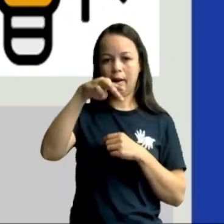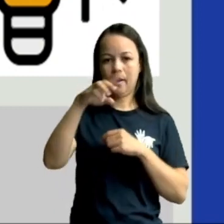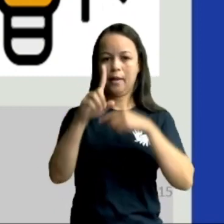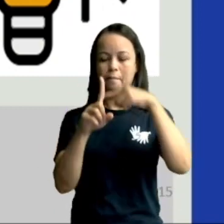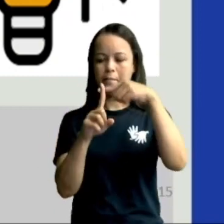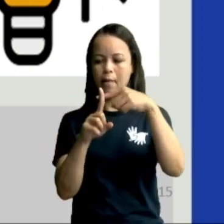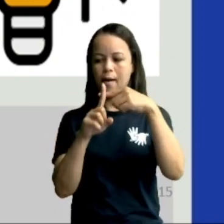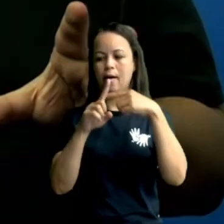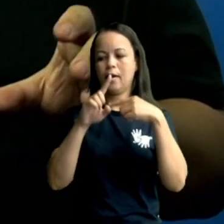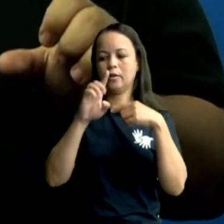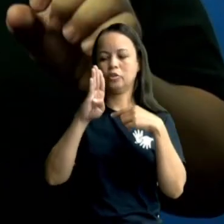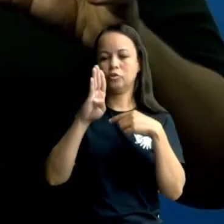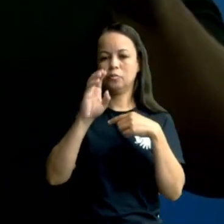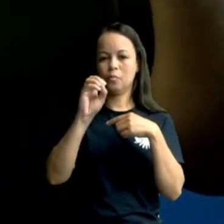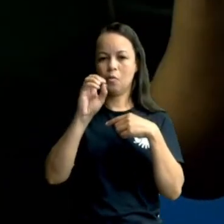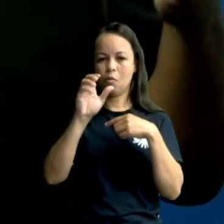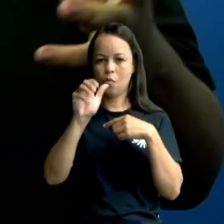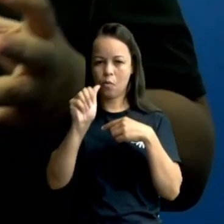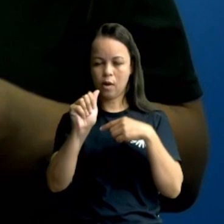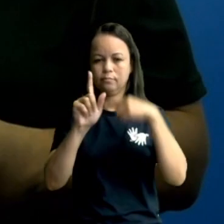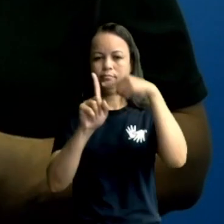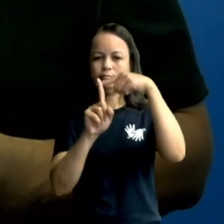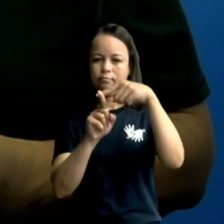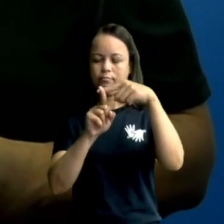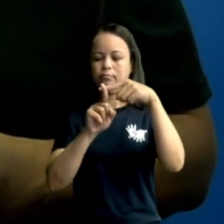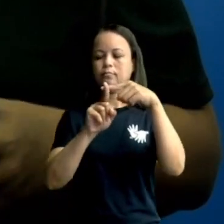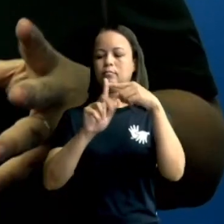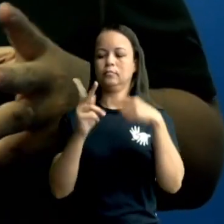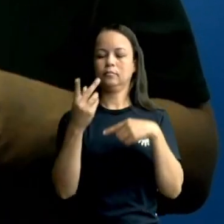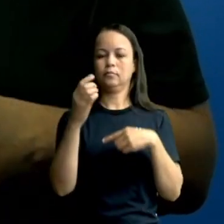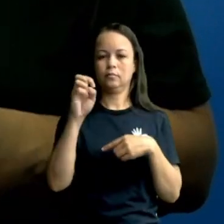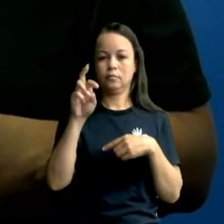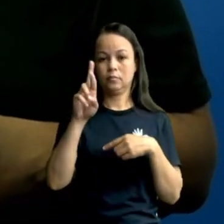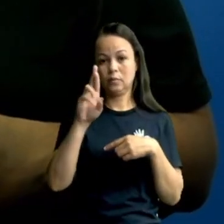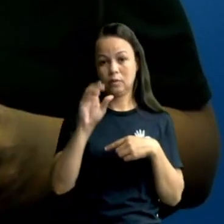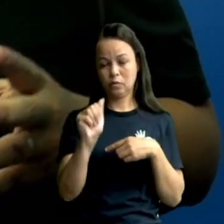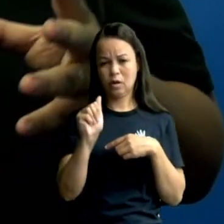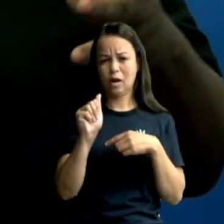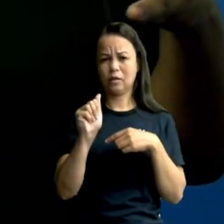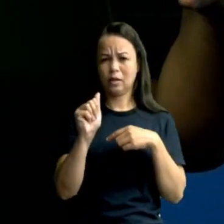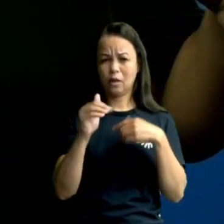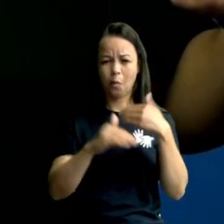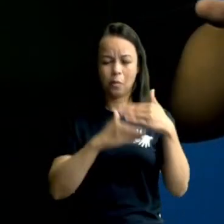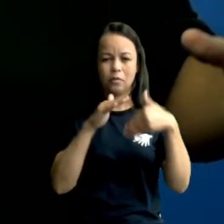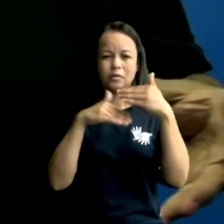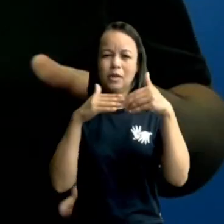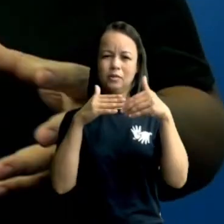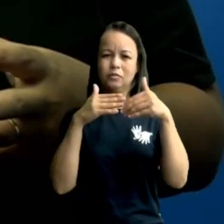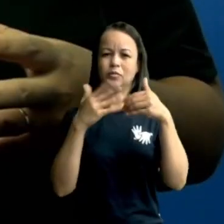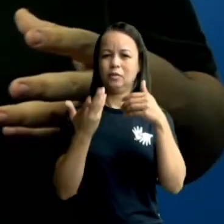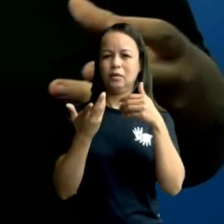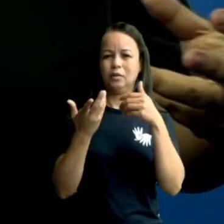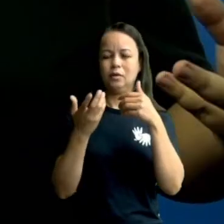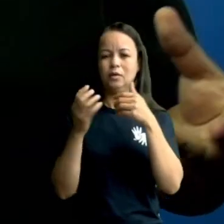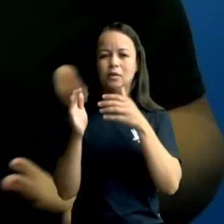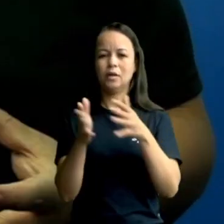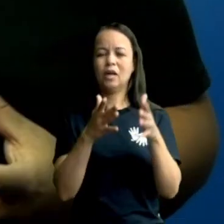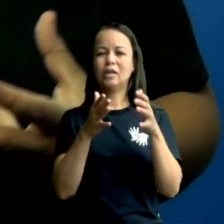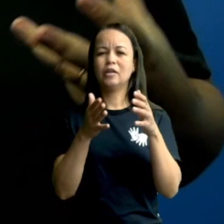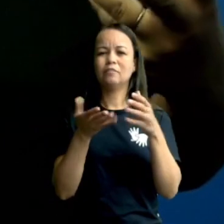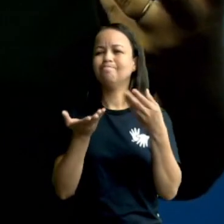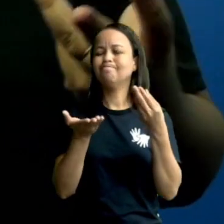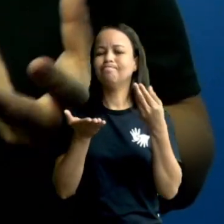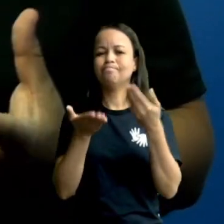tá bom? Ou seja, quando eles se unem, esse processo de aglutinação, eles